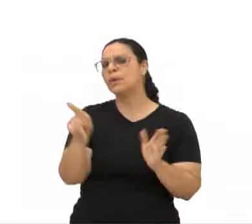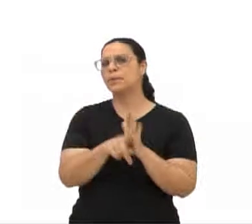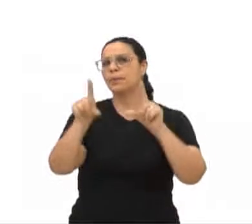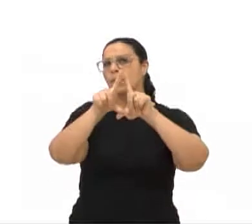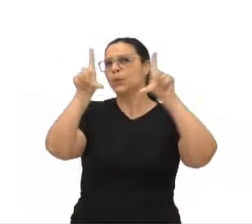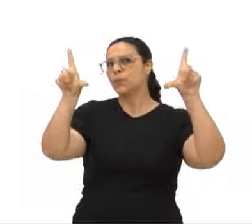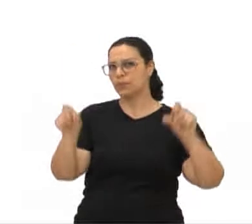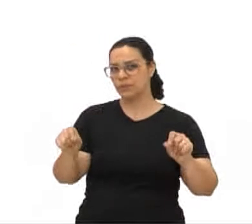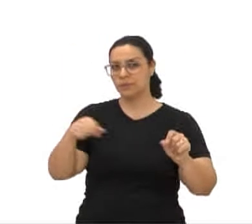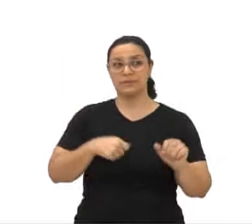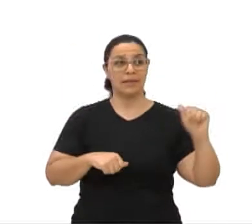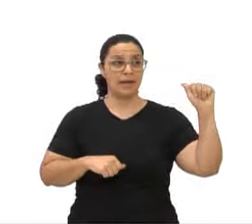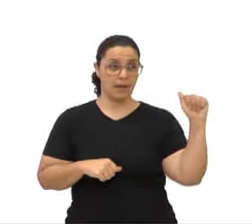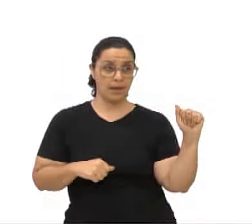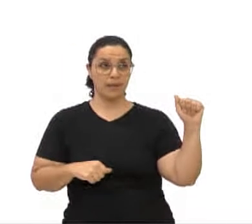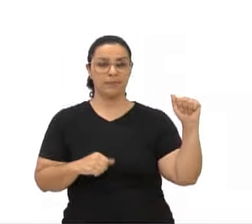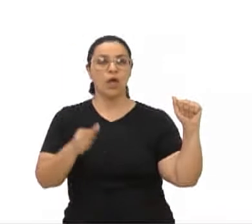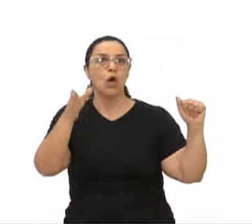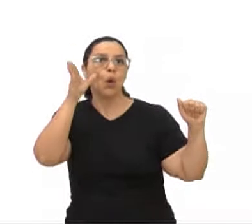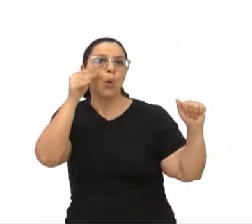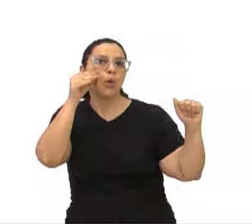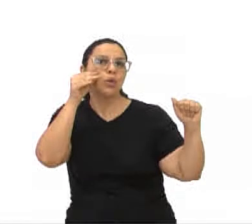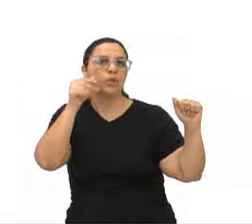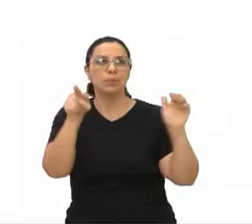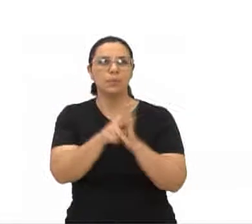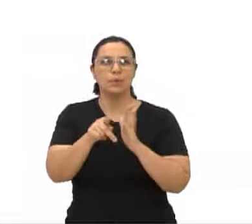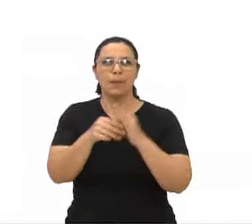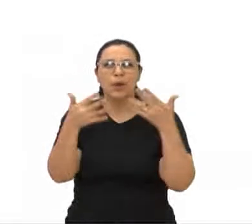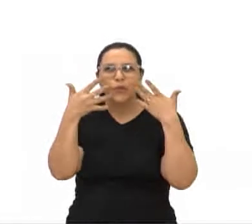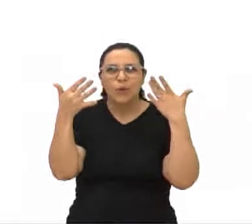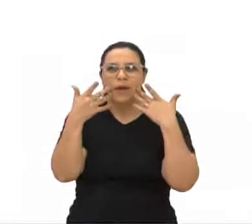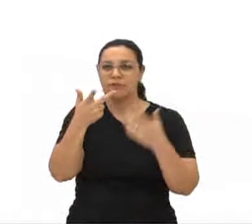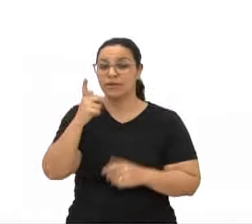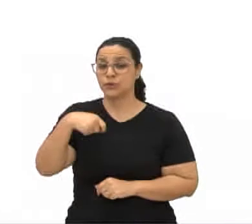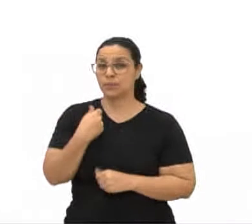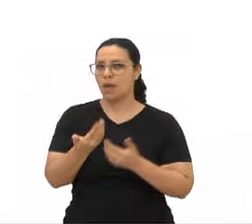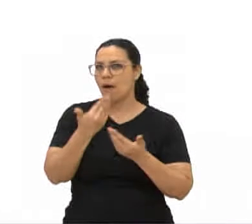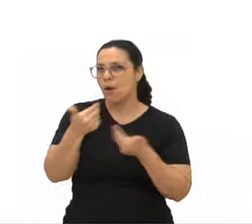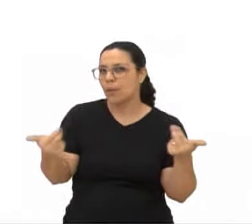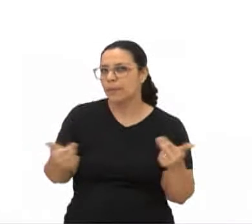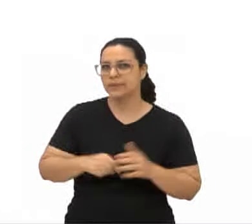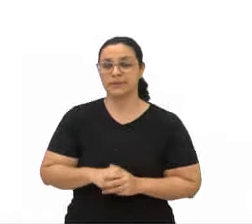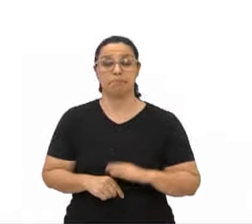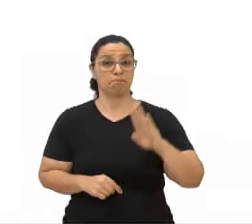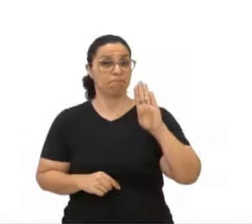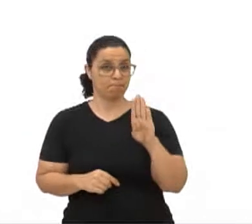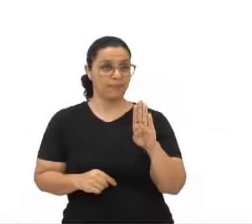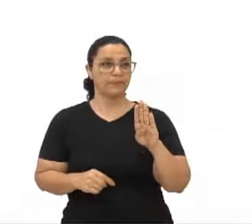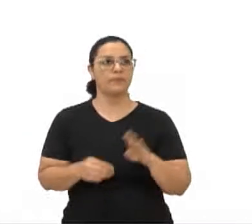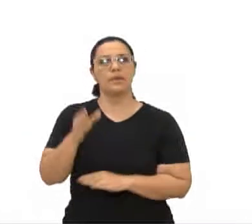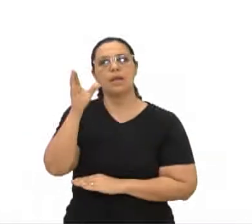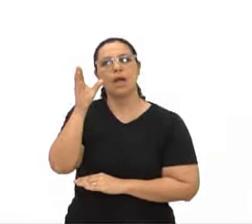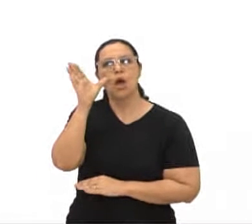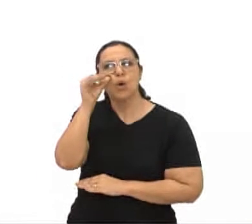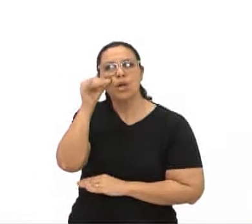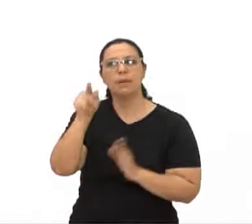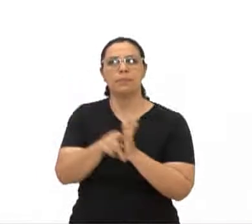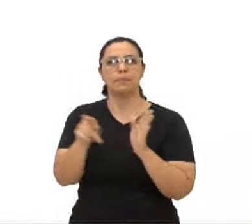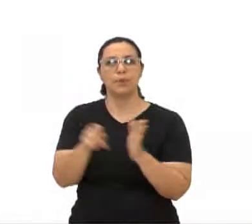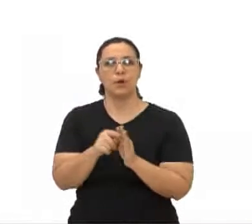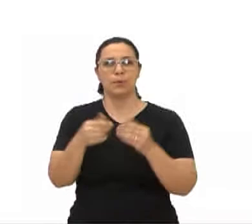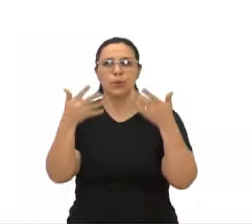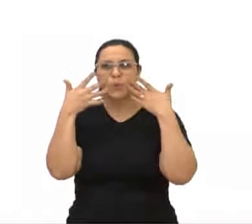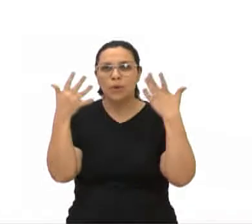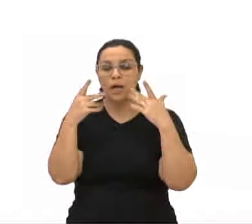E será que ele entrar a curiosidade de Gerson quanta comida Amo letra b a curiosidade do